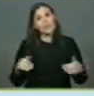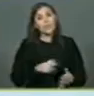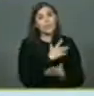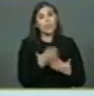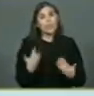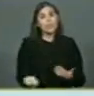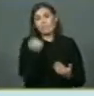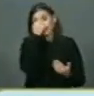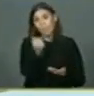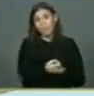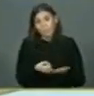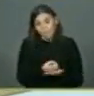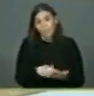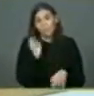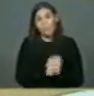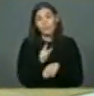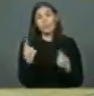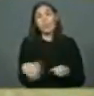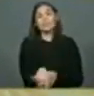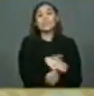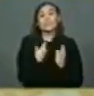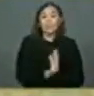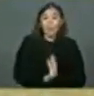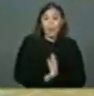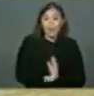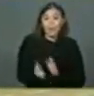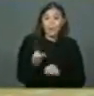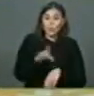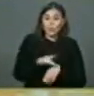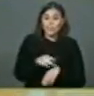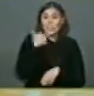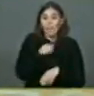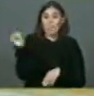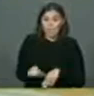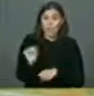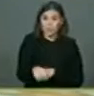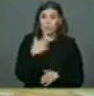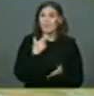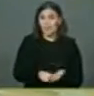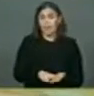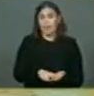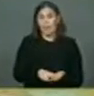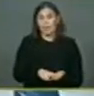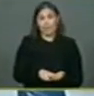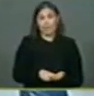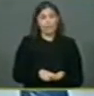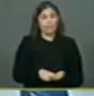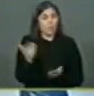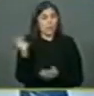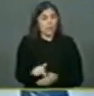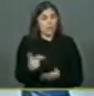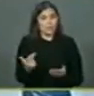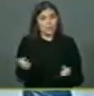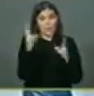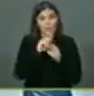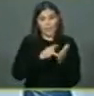neste momento, e portanto temos o quadro que temos, temos outras doenças mais graves ainda, é um facto que vêm e que nascem